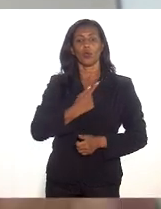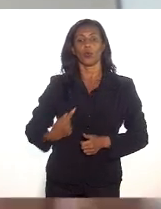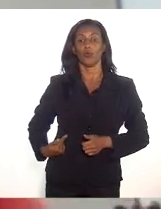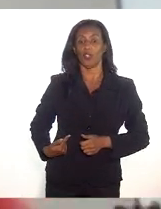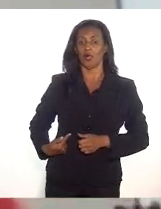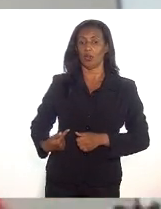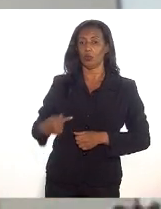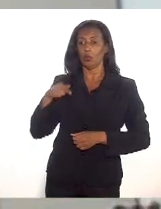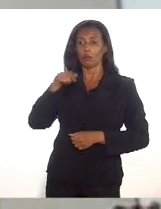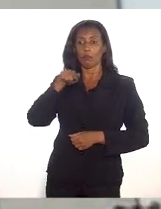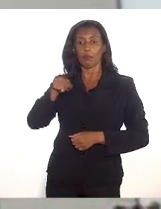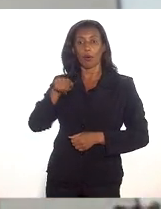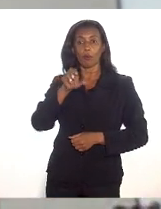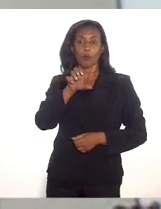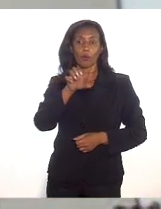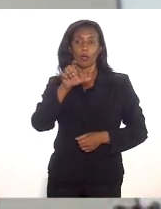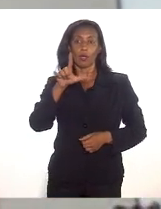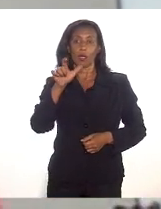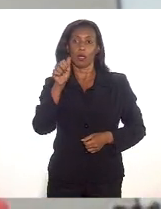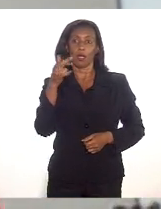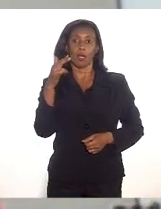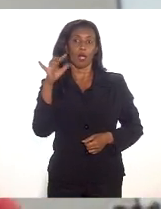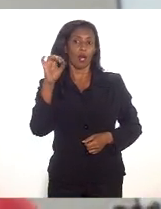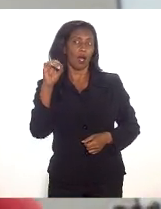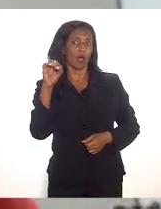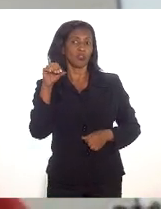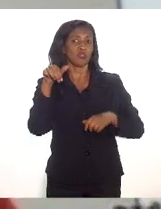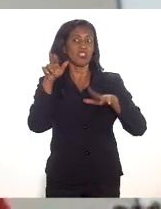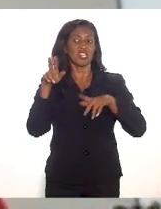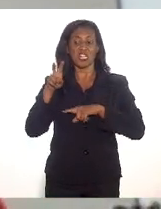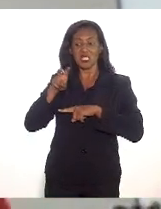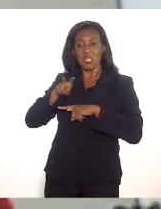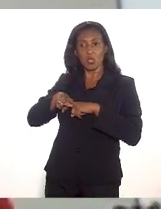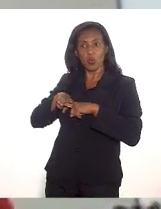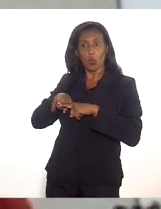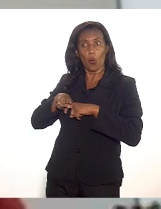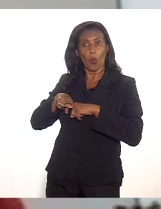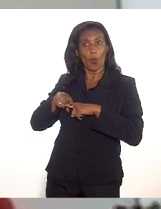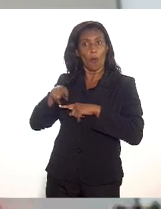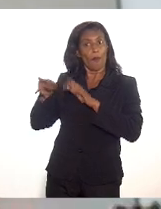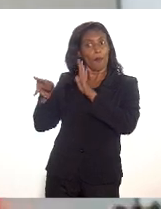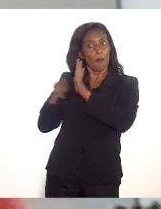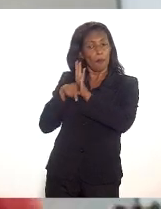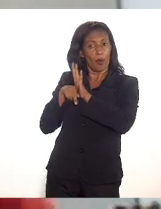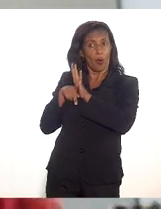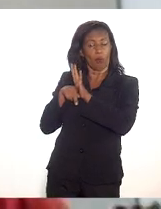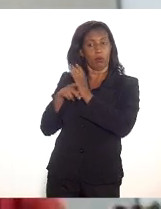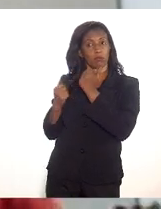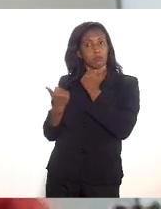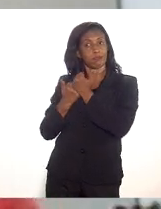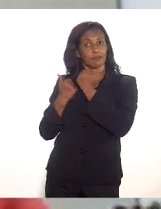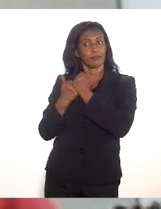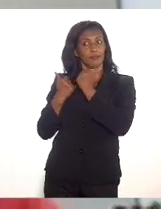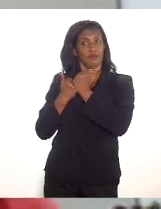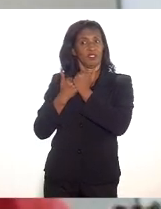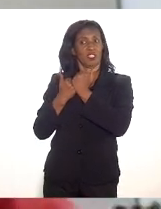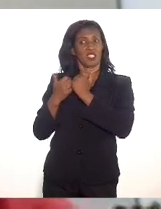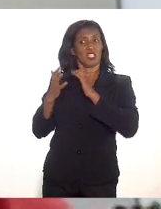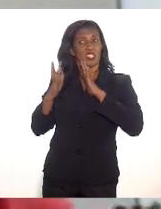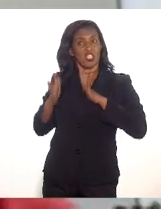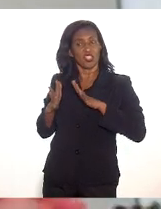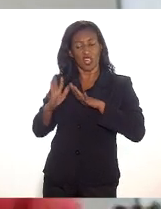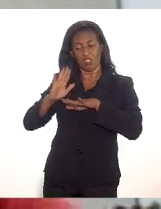exercício, Cláudio Castro, que ainda nem sentou de forma definitiva na sua cadeira e já vai colocando as suas